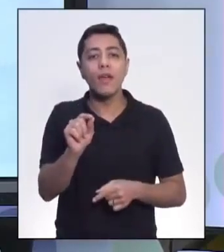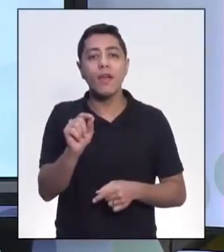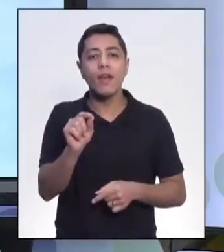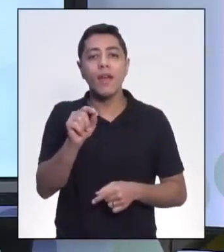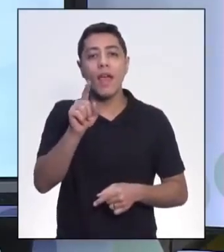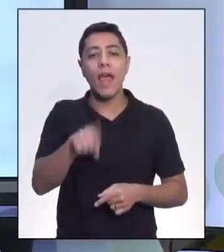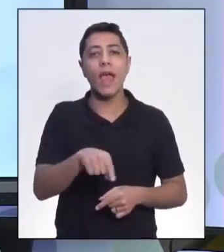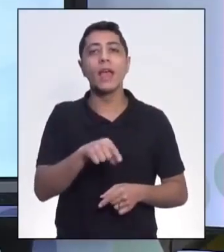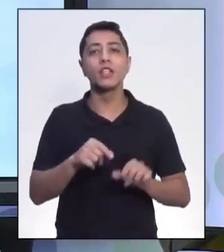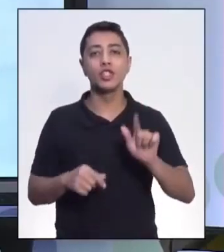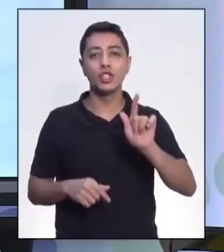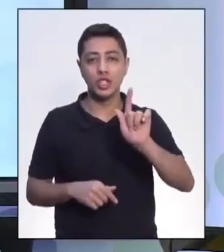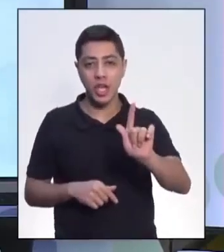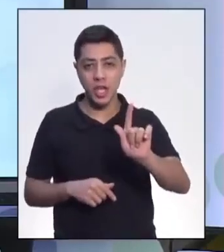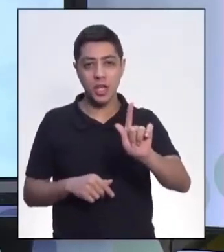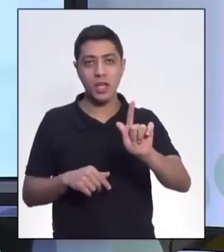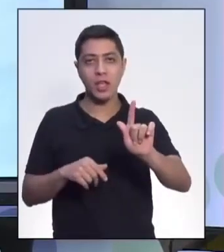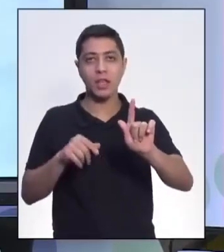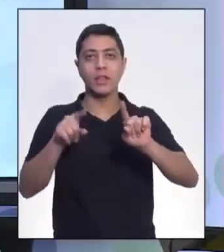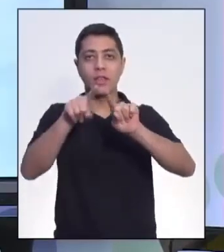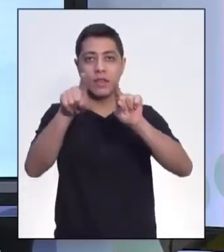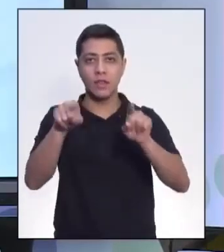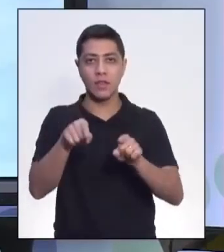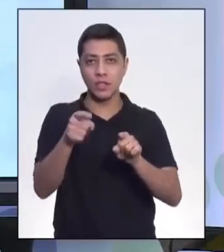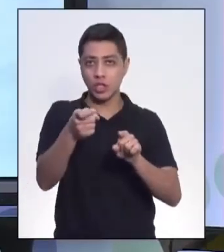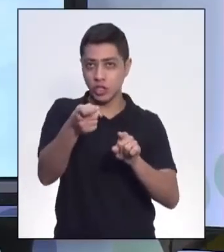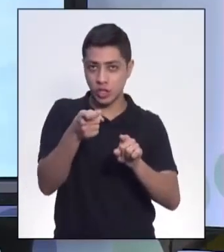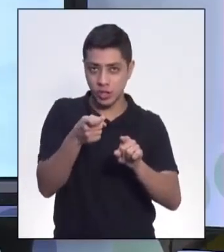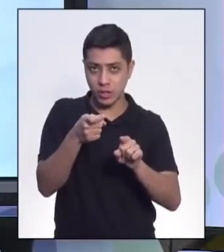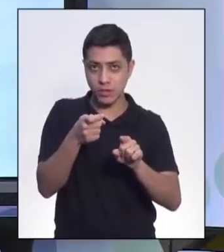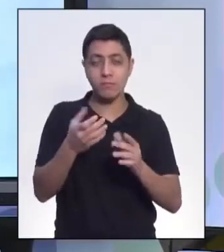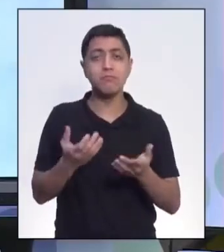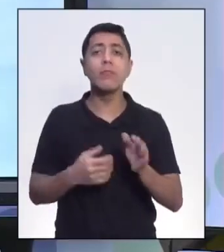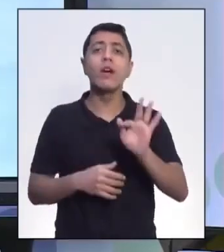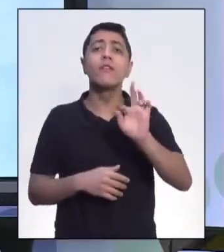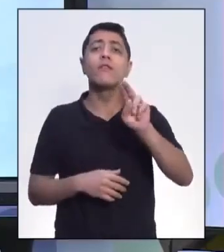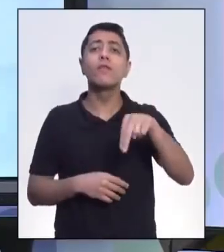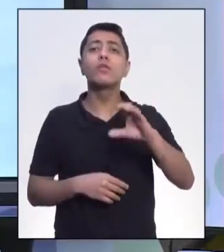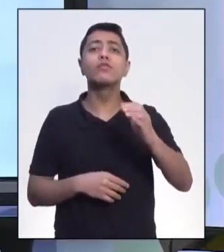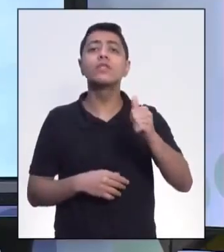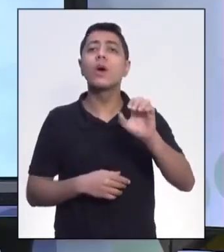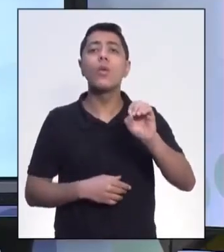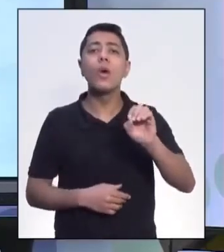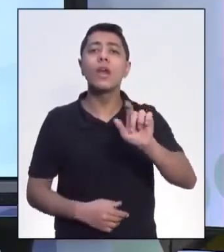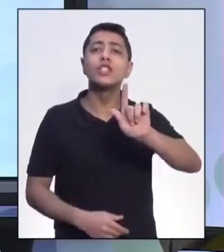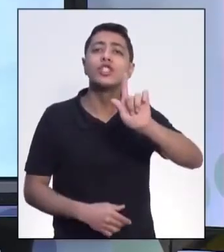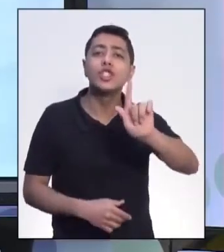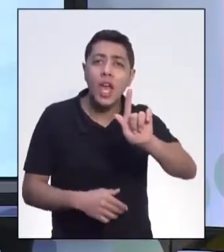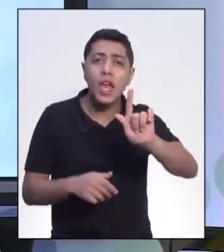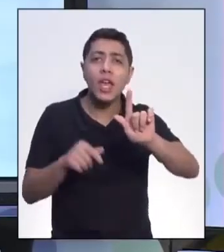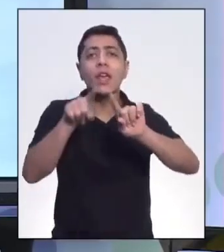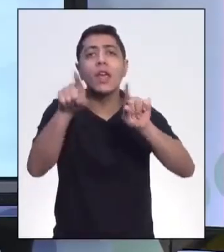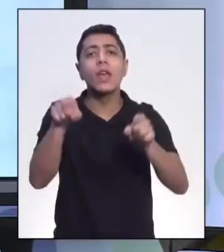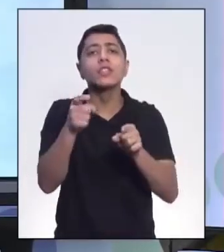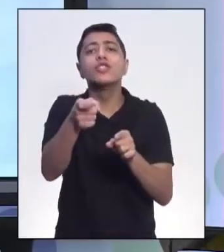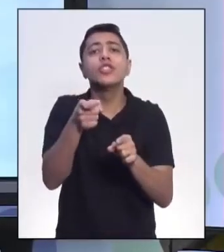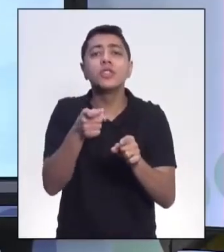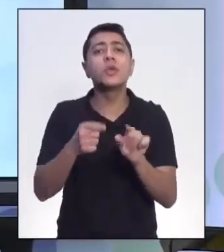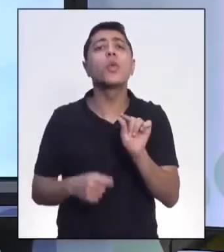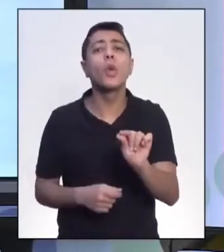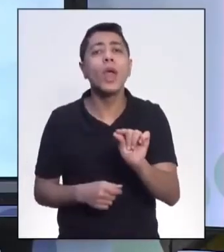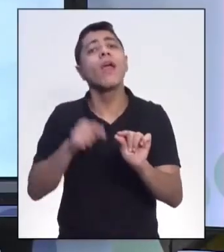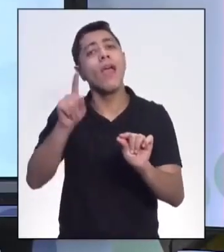estou olhando para a minha função g de x. Quem é a minha função g de x? A parábola. Tá? Então, ele está falando assim, ó, a minha